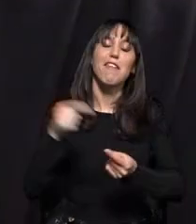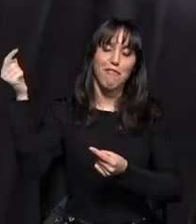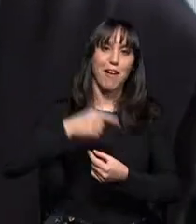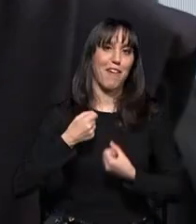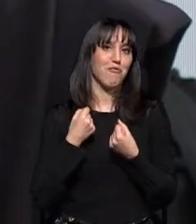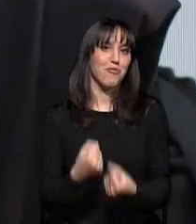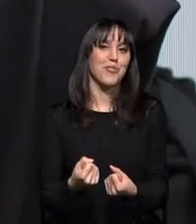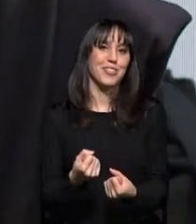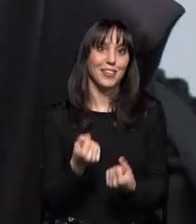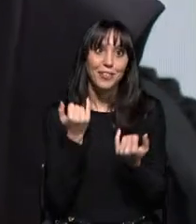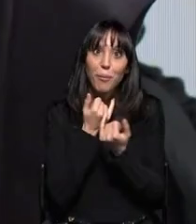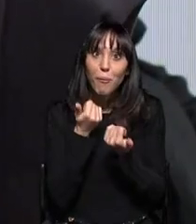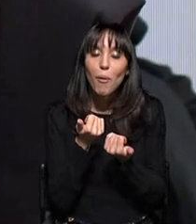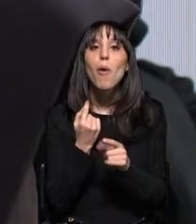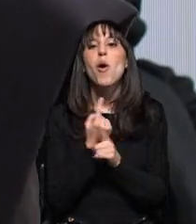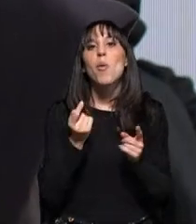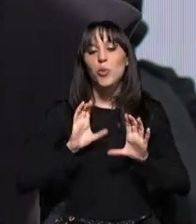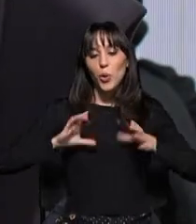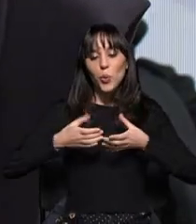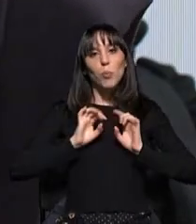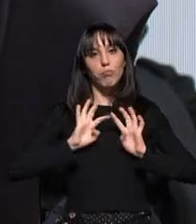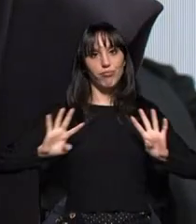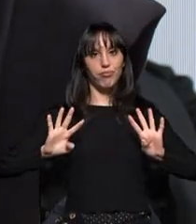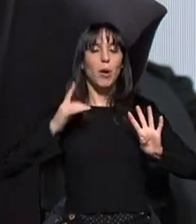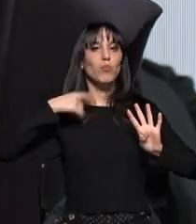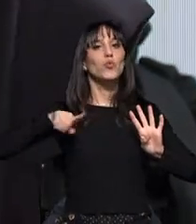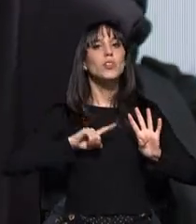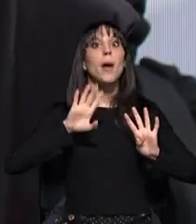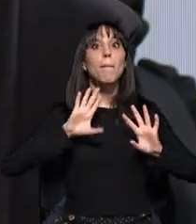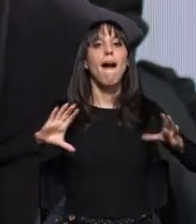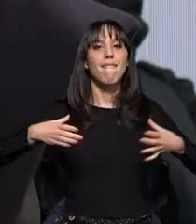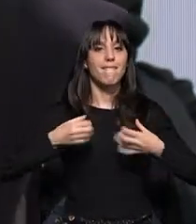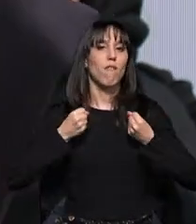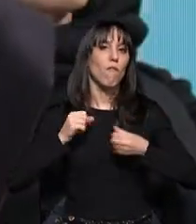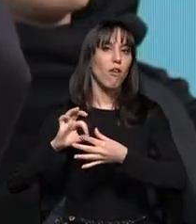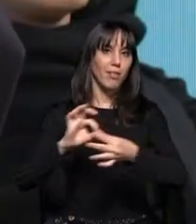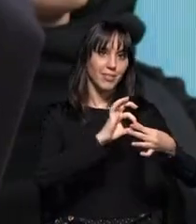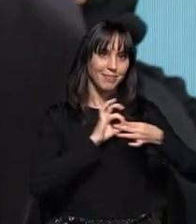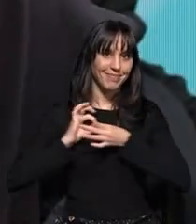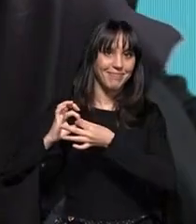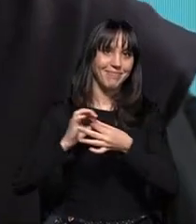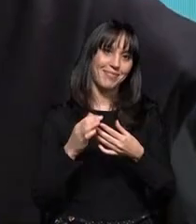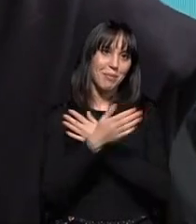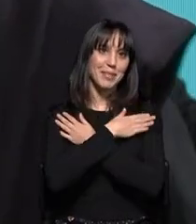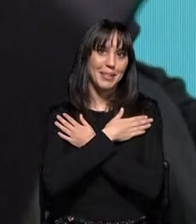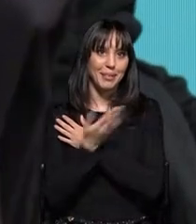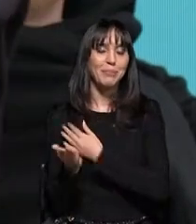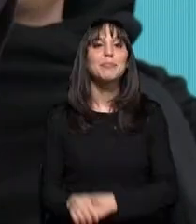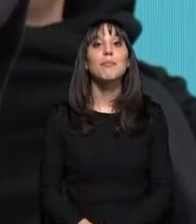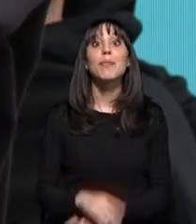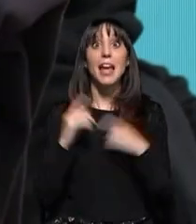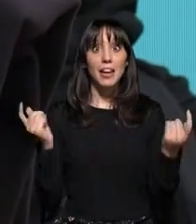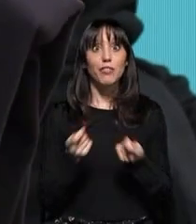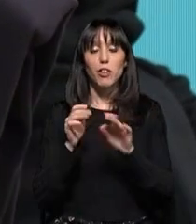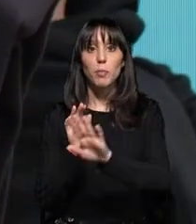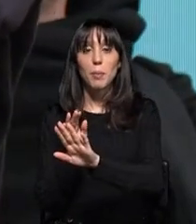felizmente. Porque, ah, fez claro. Mais do que uma tuna, somos um grupo com umas fortes relações de amizade. No nosso certo. Último festival juntámos 100